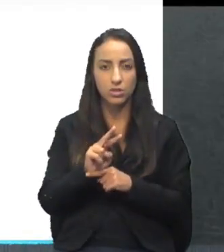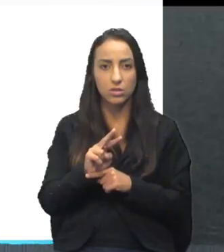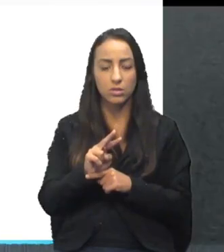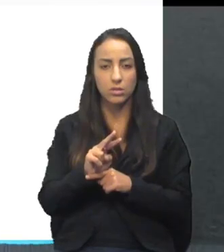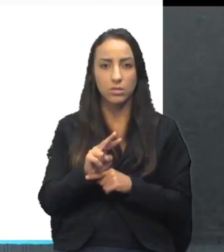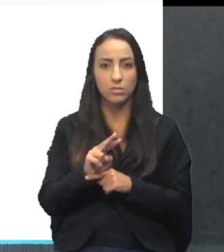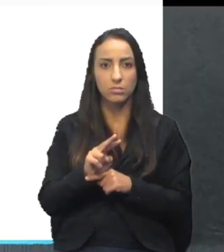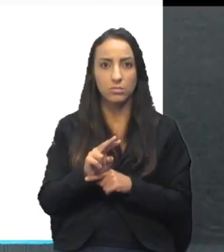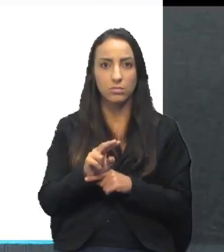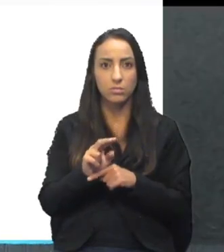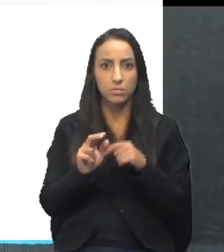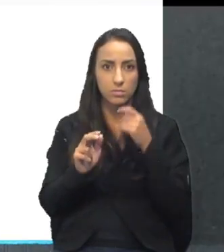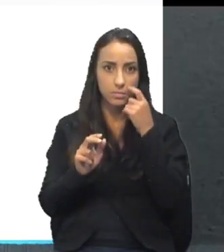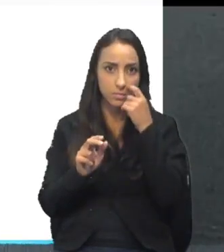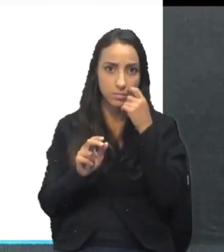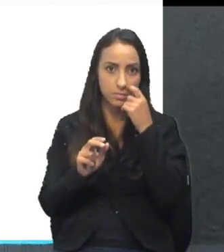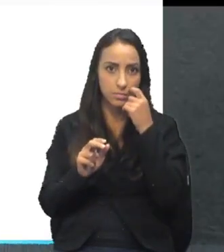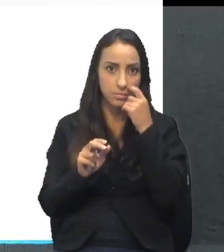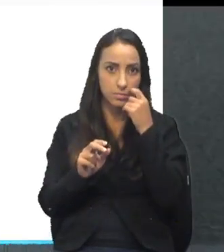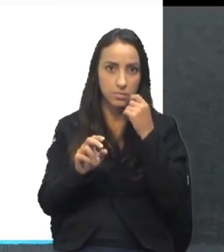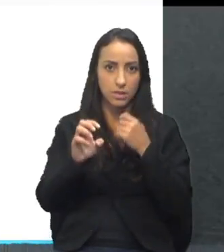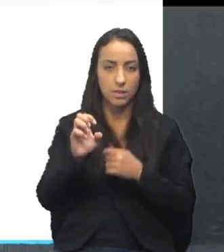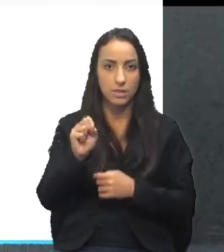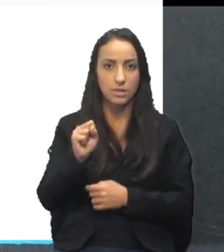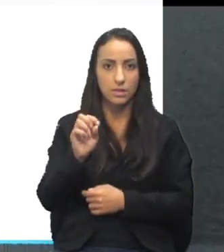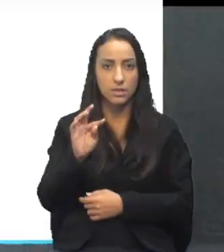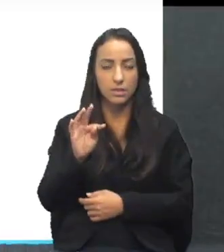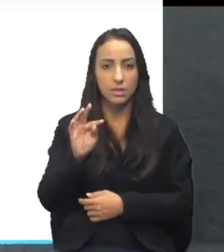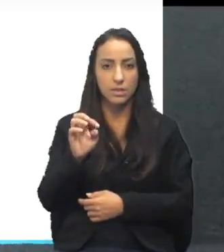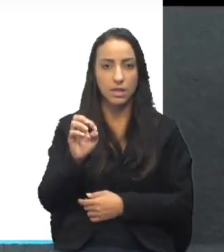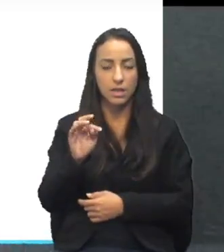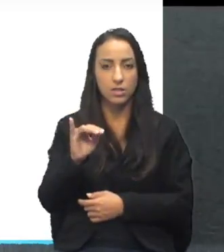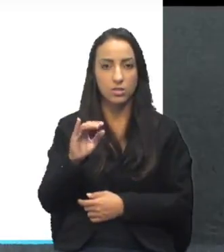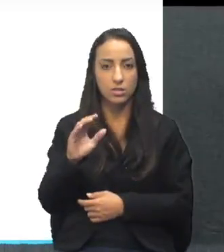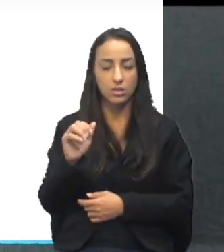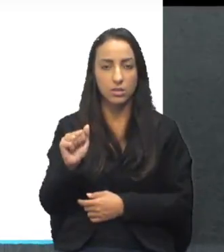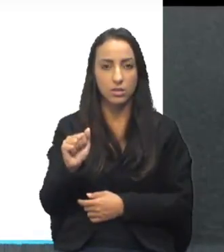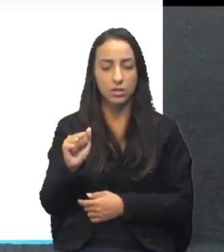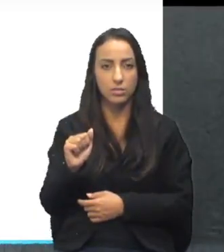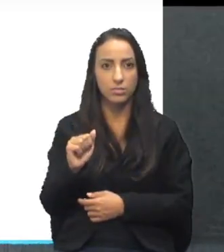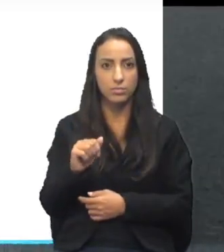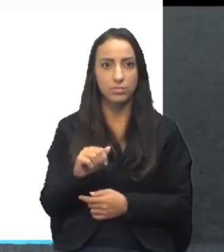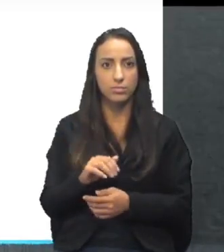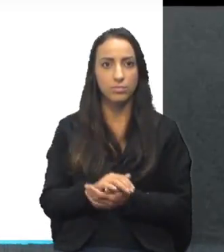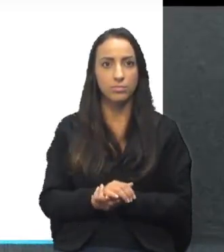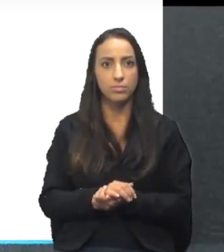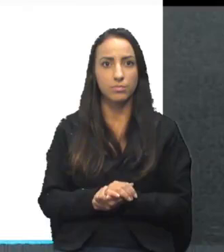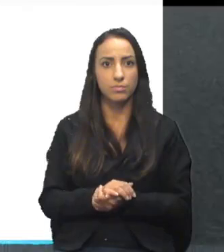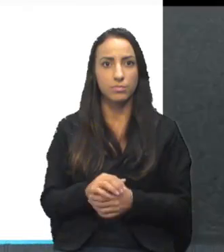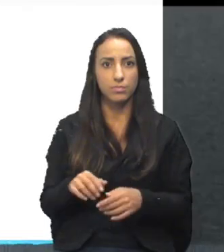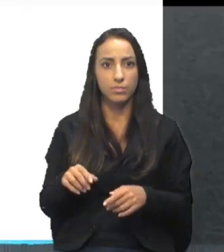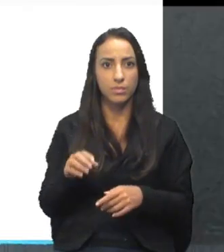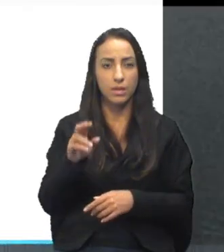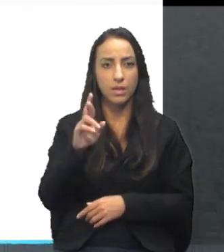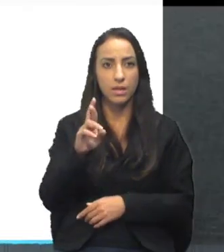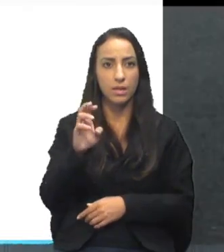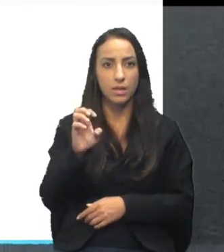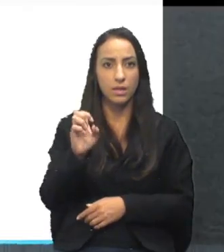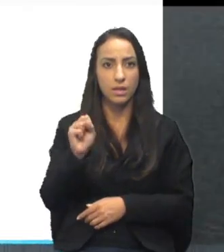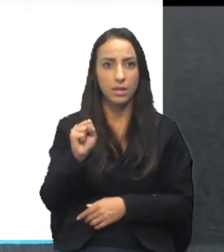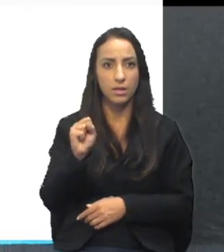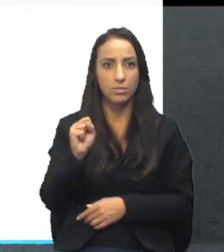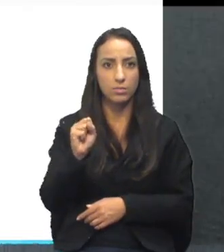manter estética no curativo, realizar reabsorção de hematoma em algumas situações,